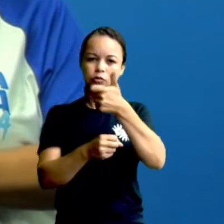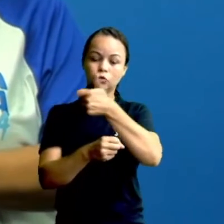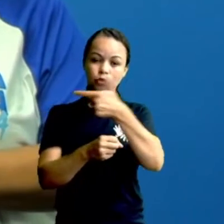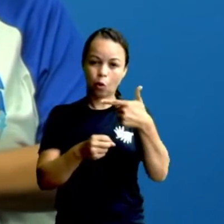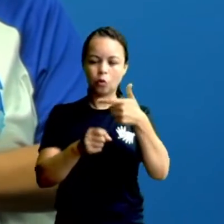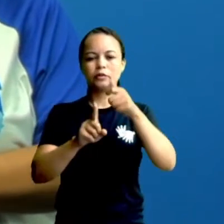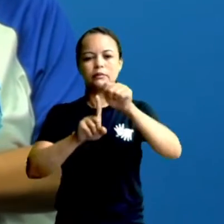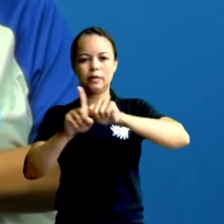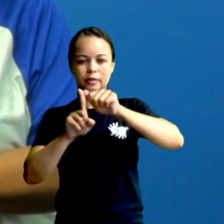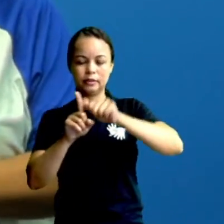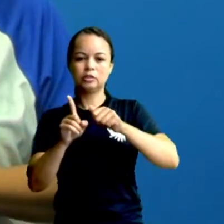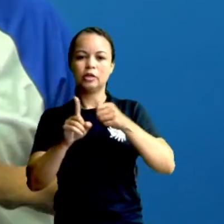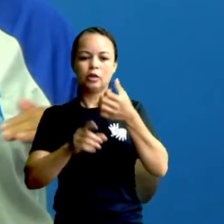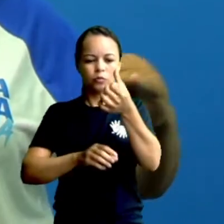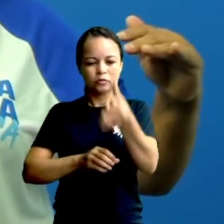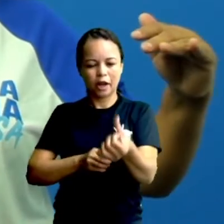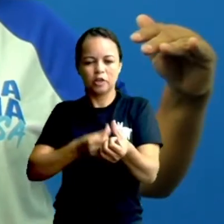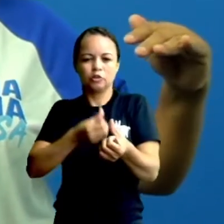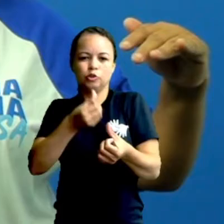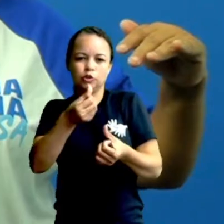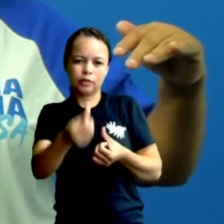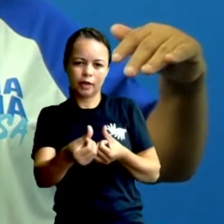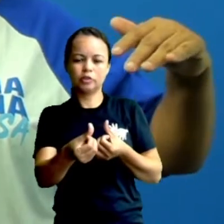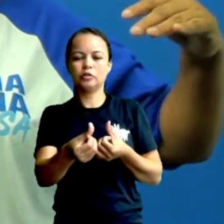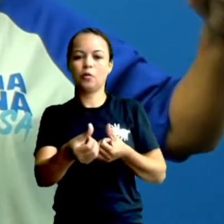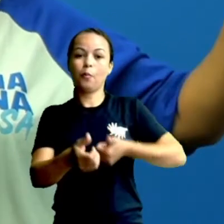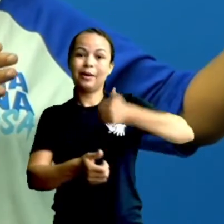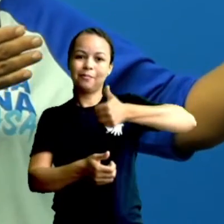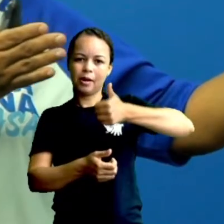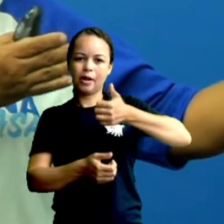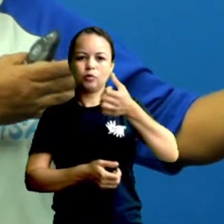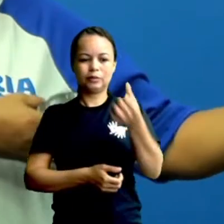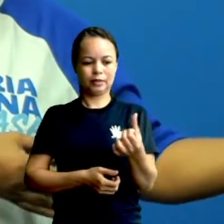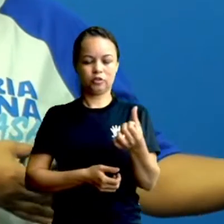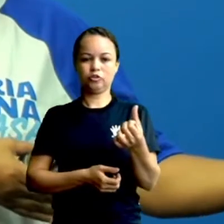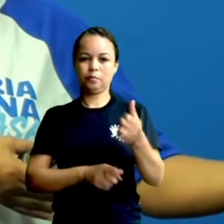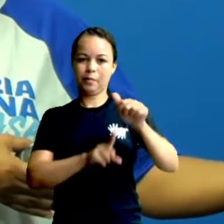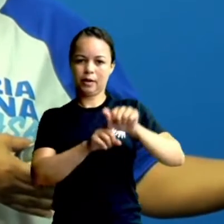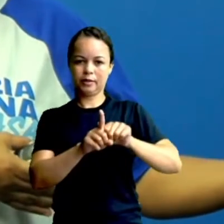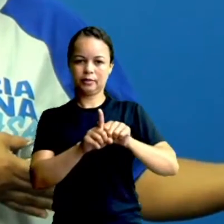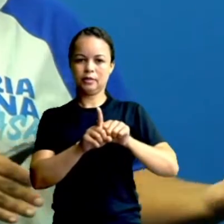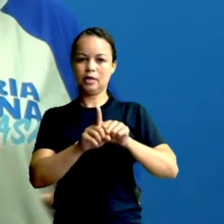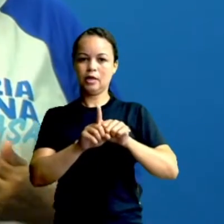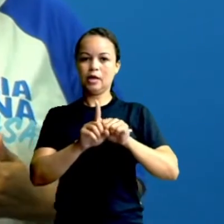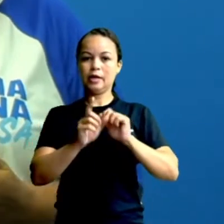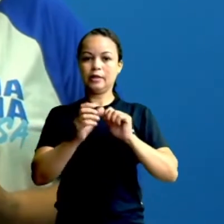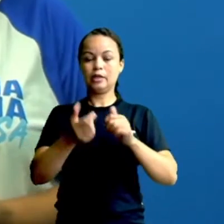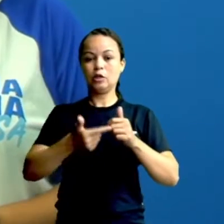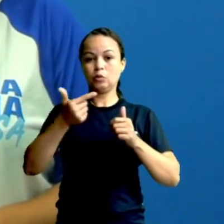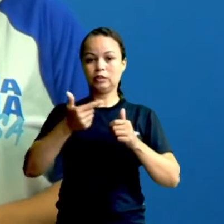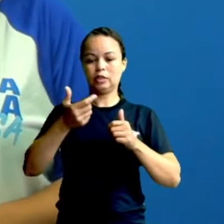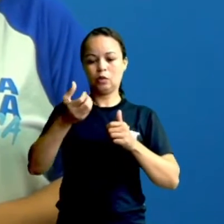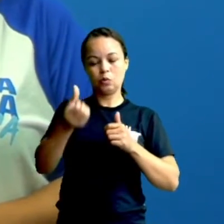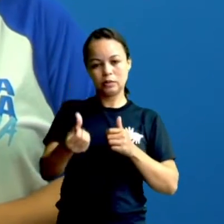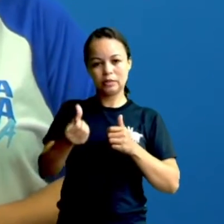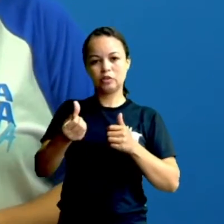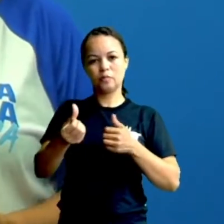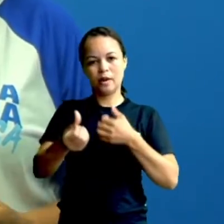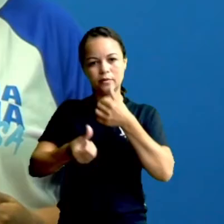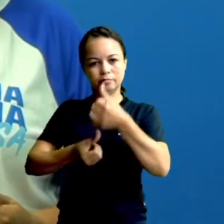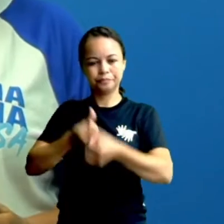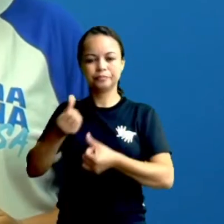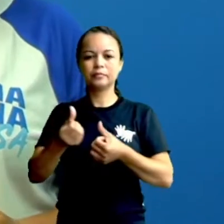pelos primeiros 6 meses e o segundo semestre, os últimos 6 meses. Então, o primeiro semestre vai de